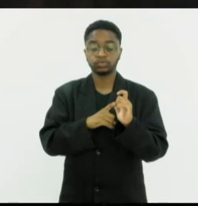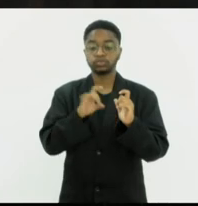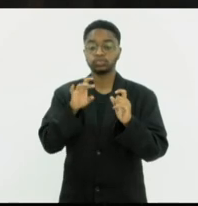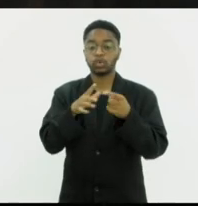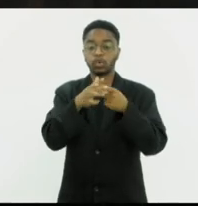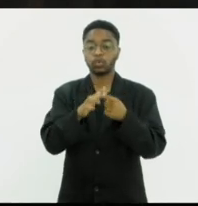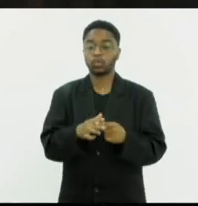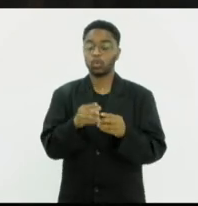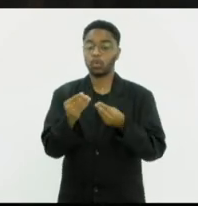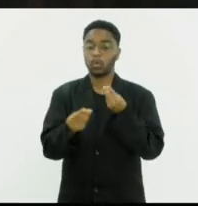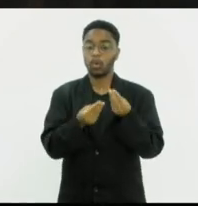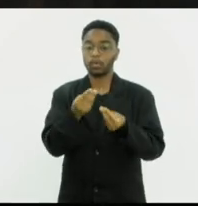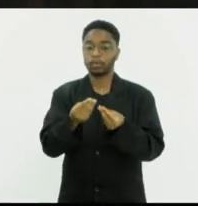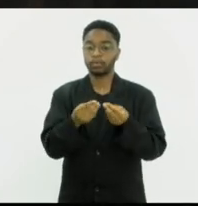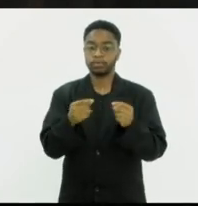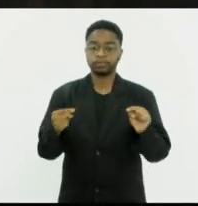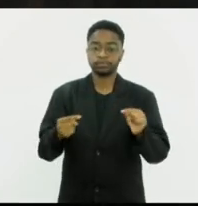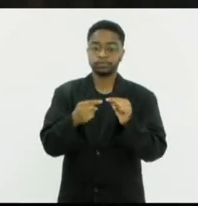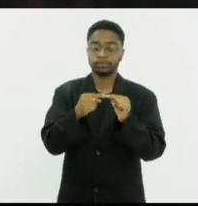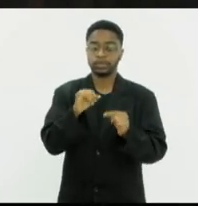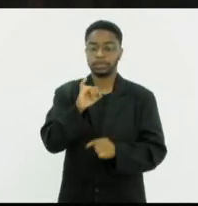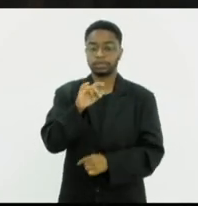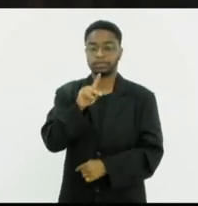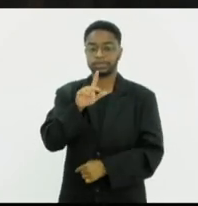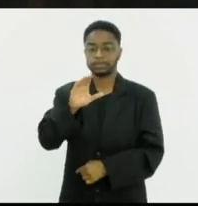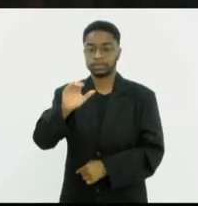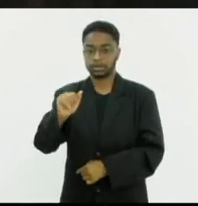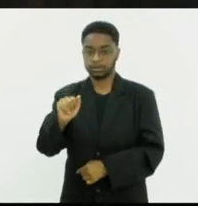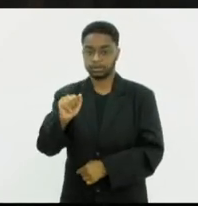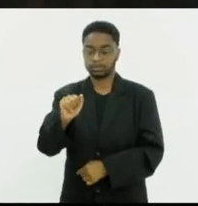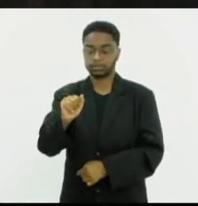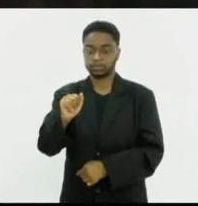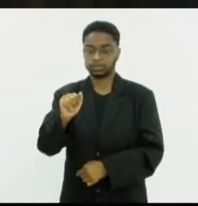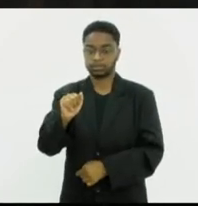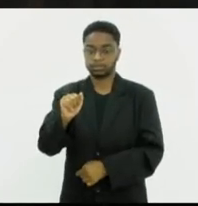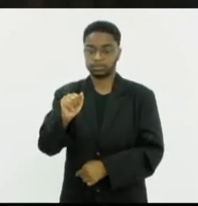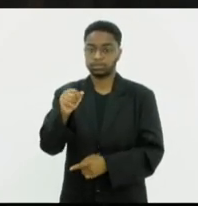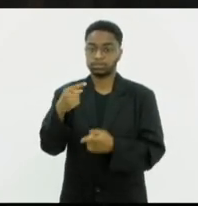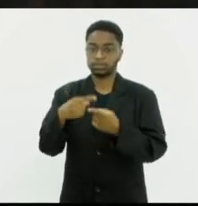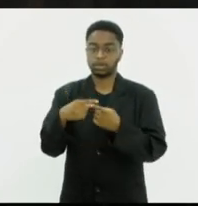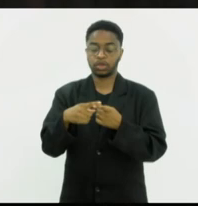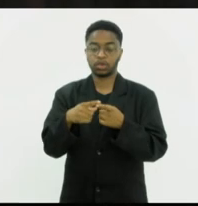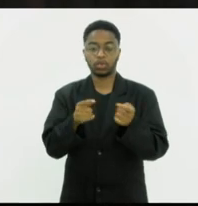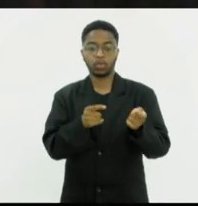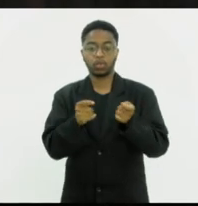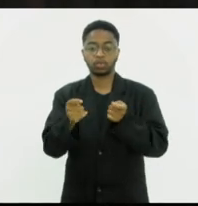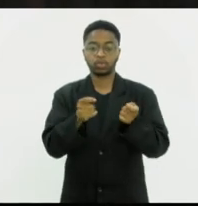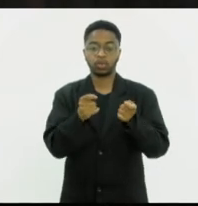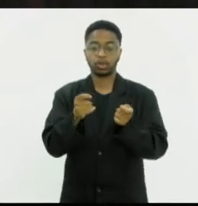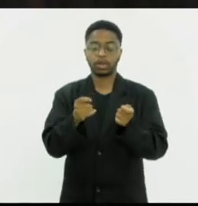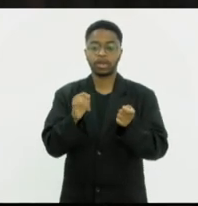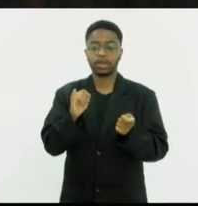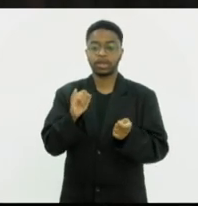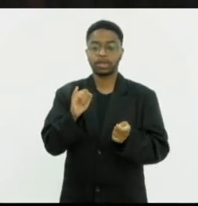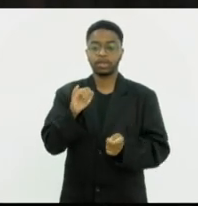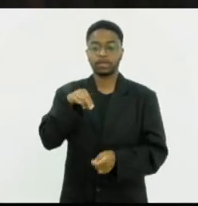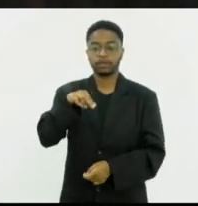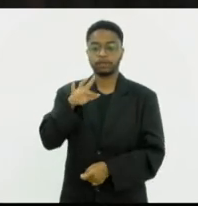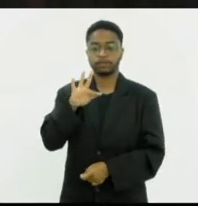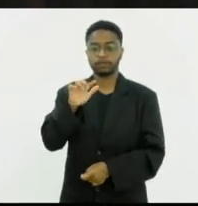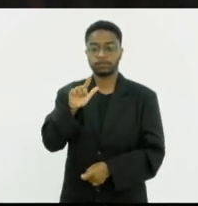corrigida pelo IPCA puro, que é o medidor da inflação.